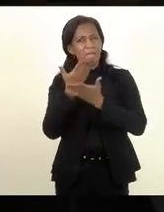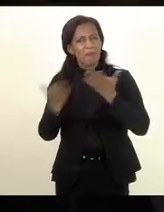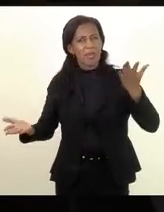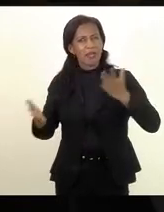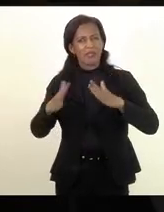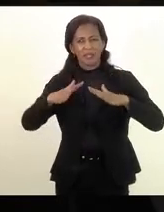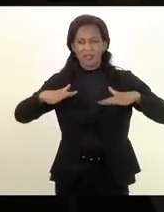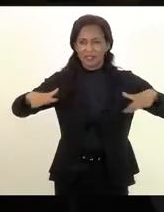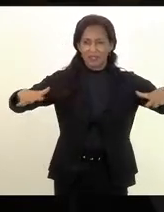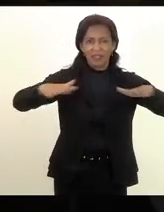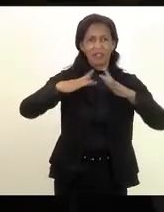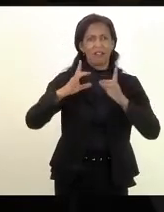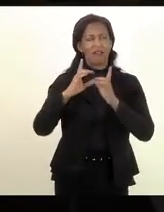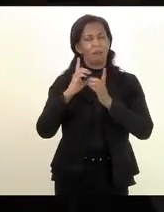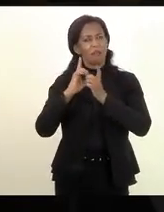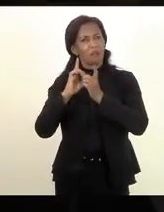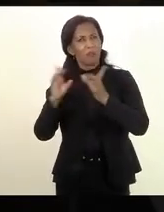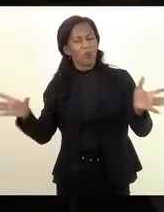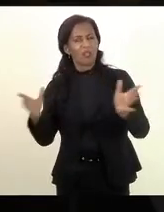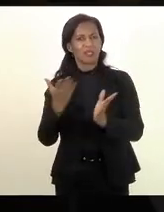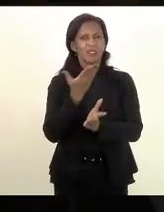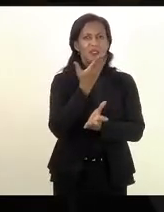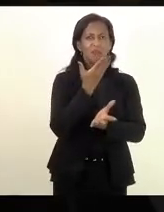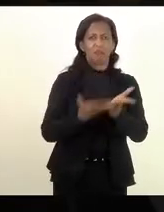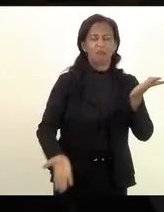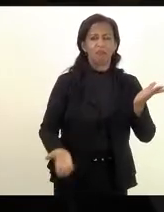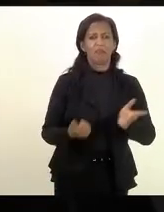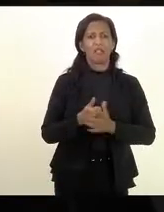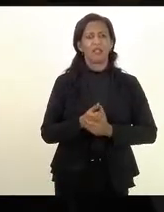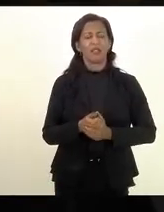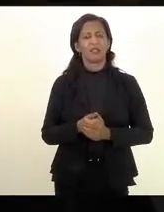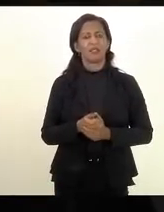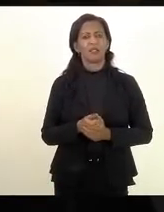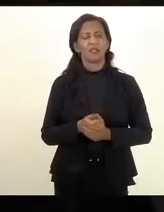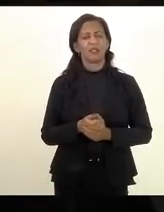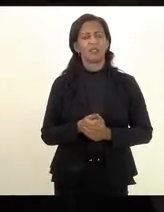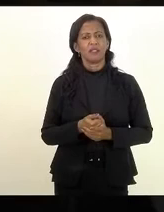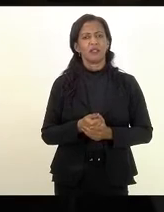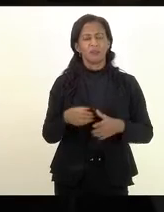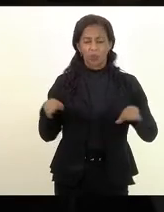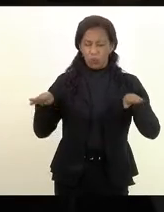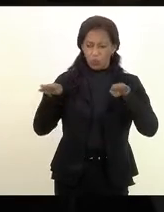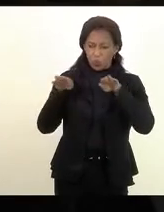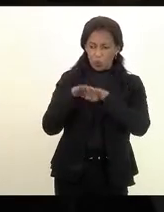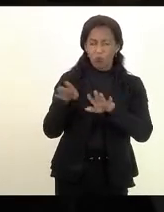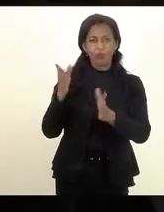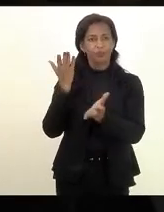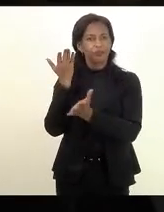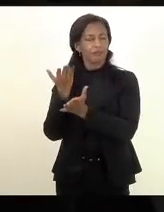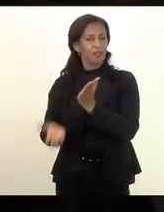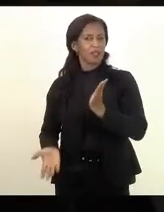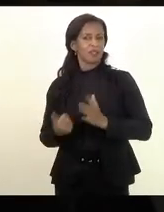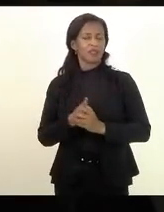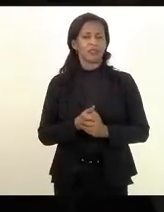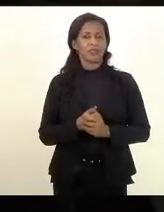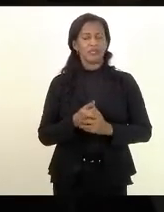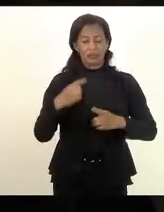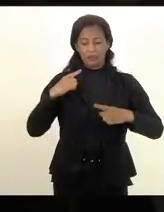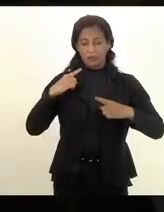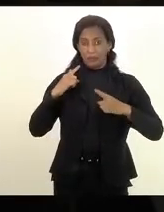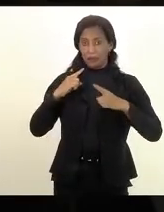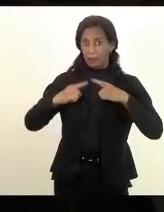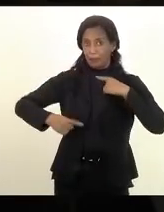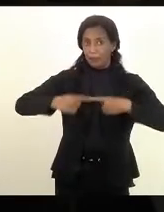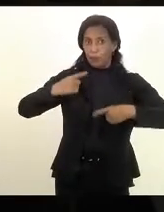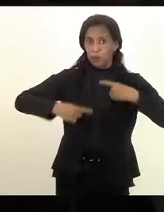perdas para a democracia perdas para para a igualdade perdas para para políticas